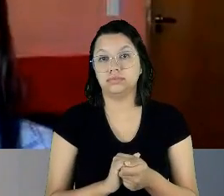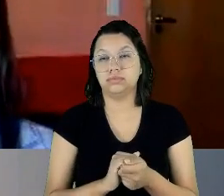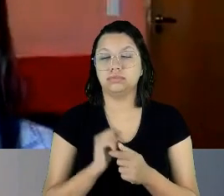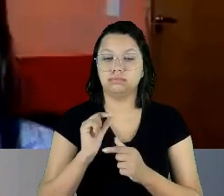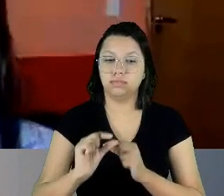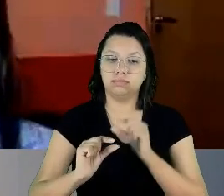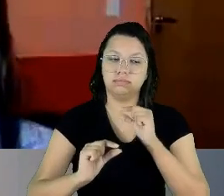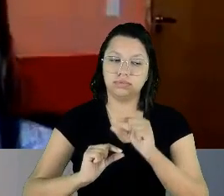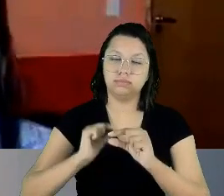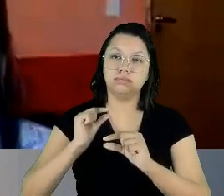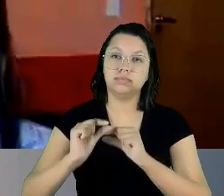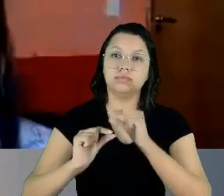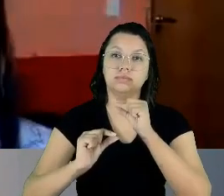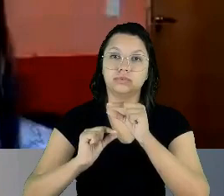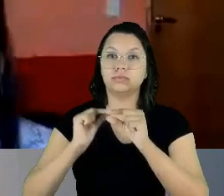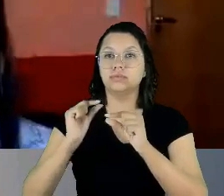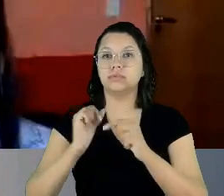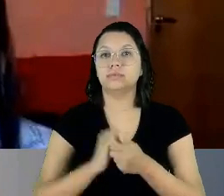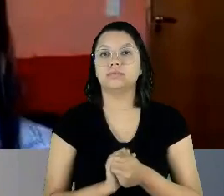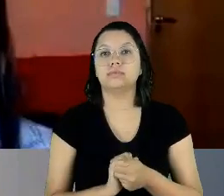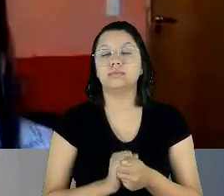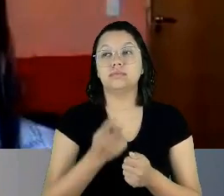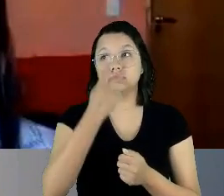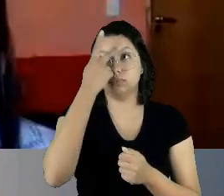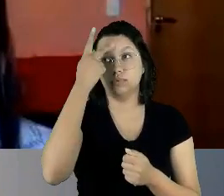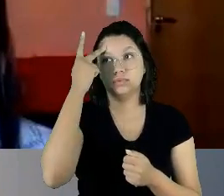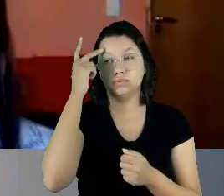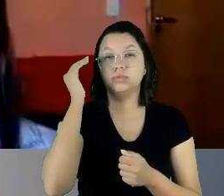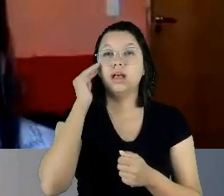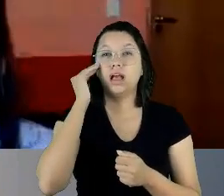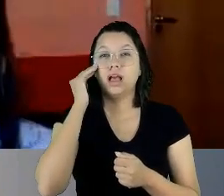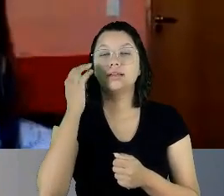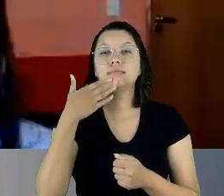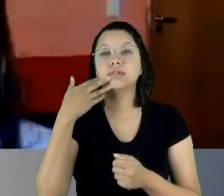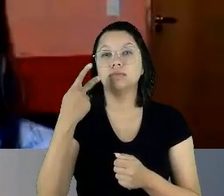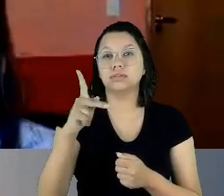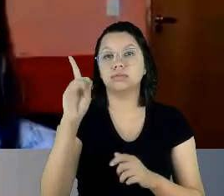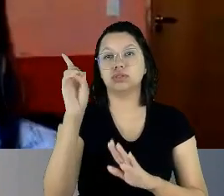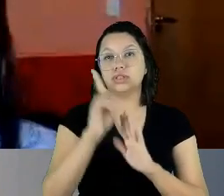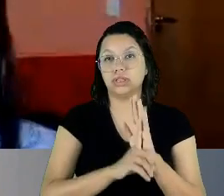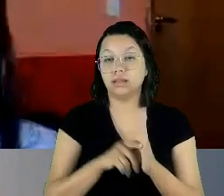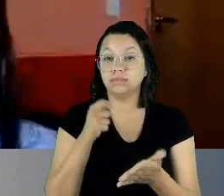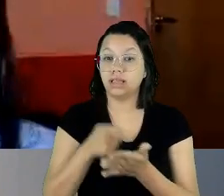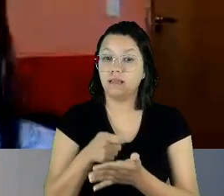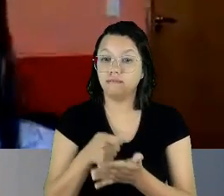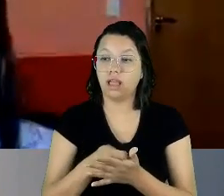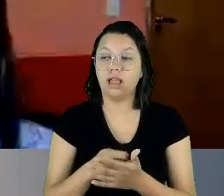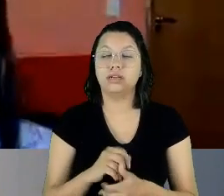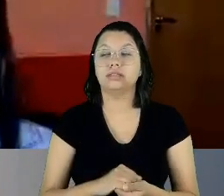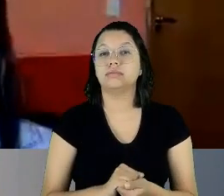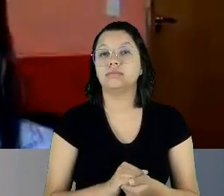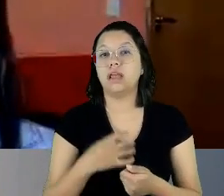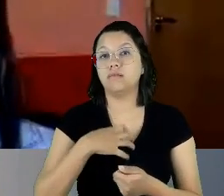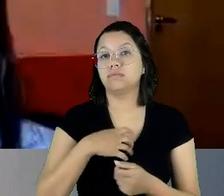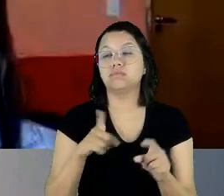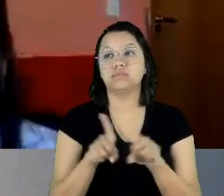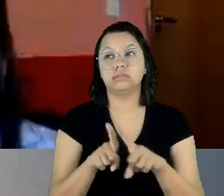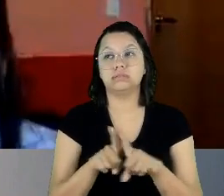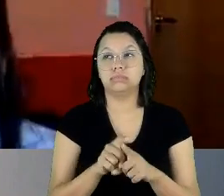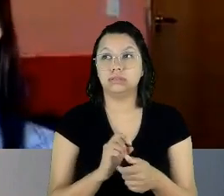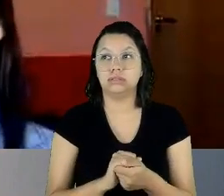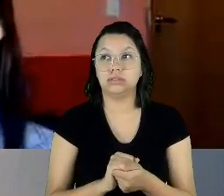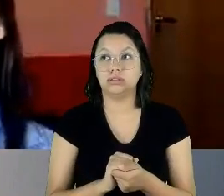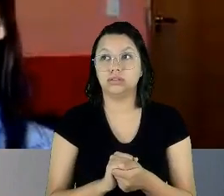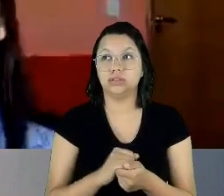com que aos poucos, né, as pessoas vão compreendendo os seus direitos, os seus deveres, né, é uma forma também